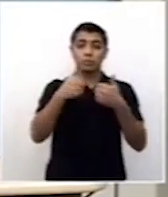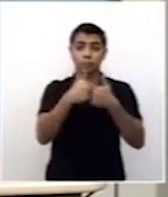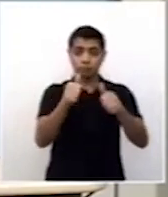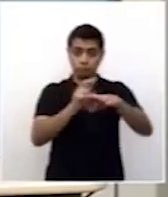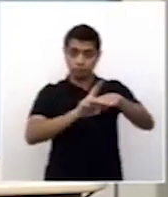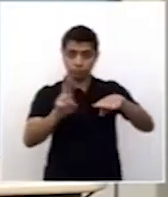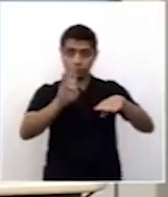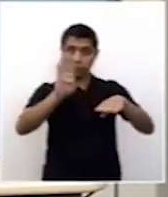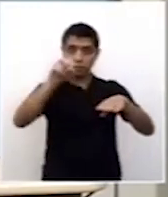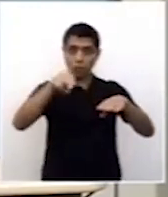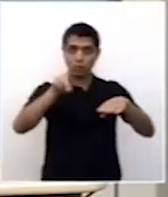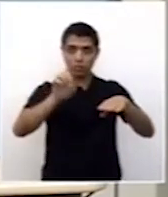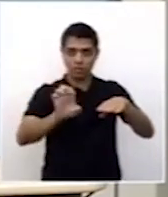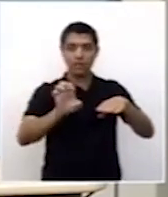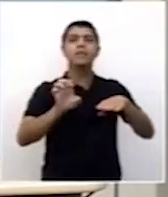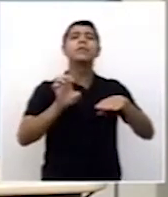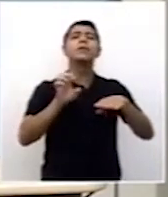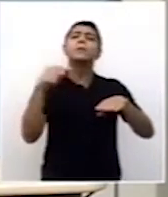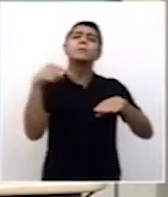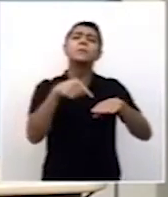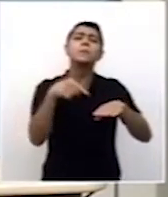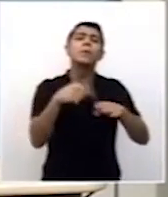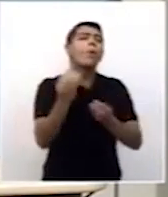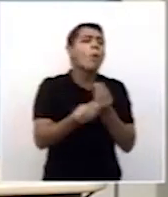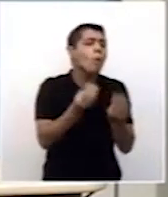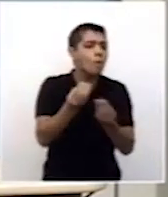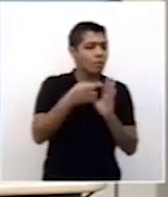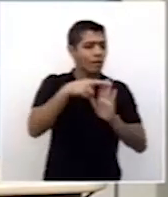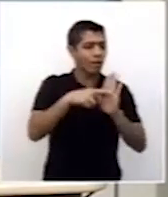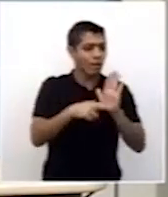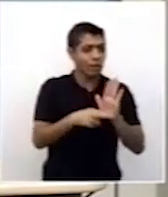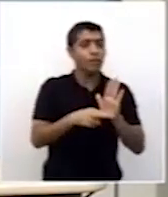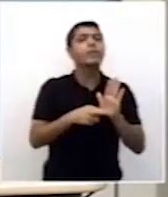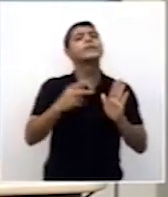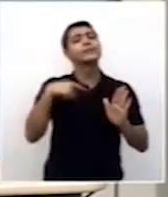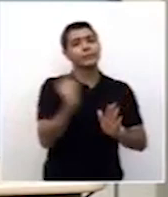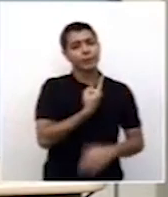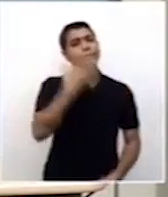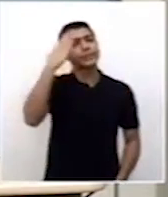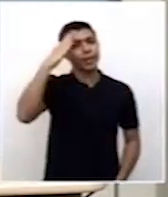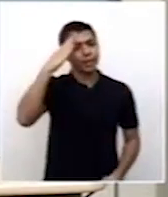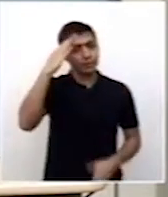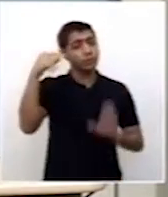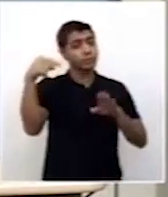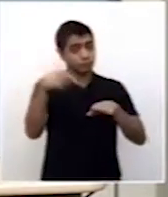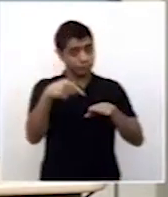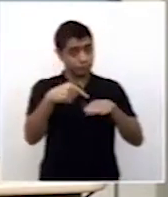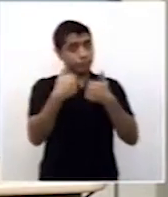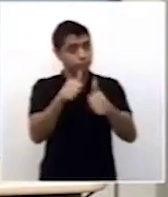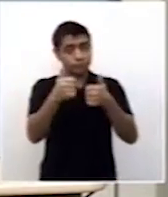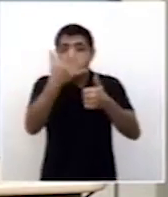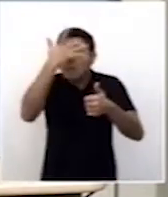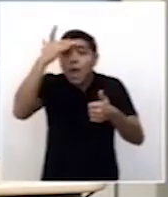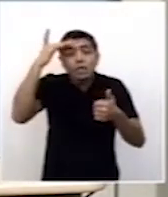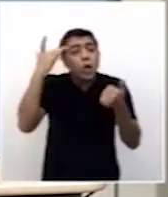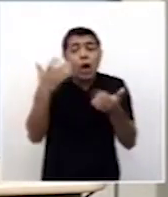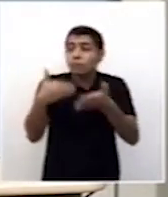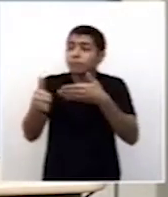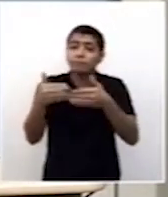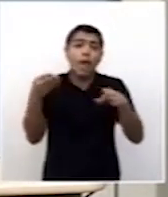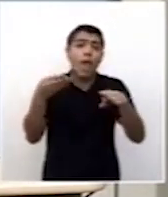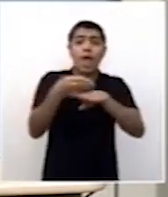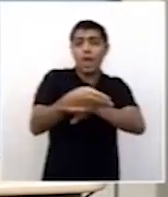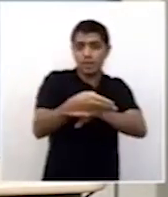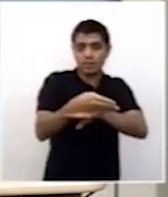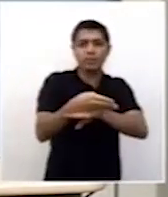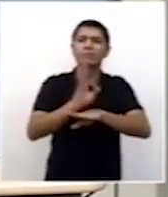tem sido entre nós nesse meio de locomoção, essencialmente democrático. Exige que ele não seja deixado ao puro